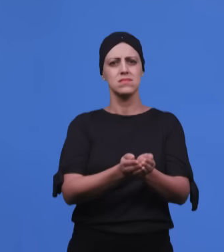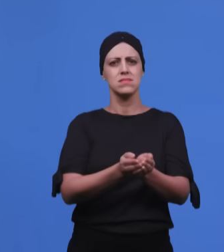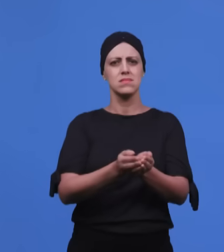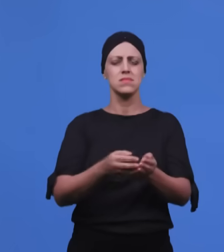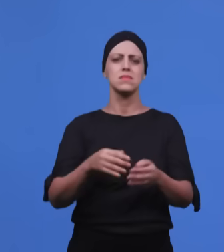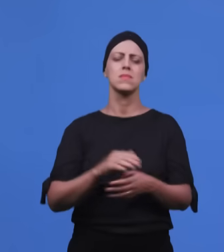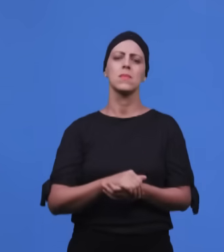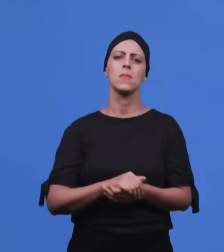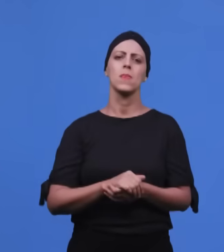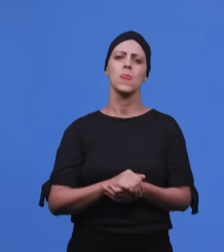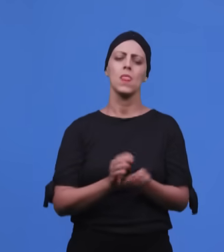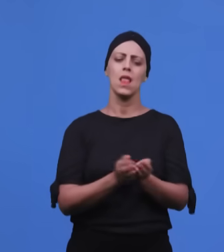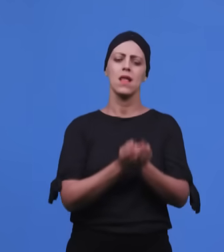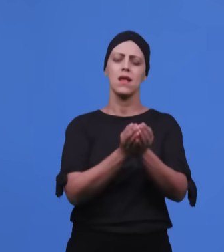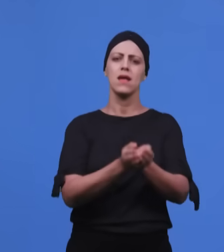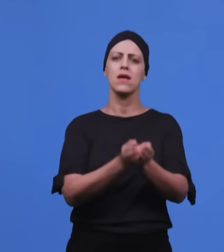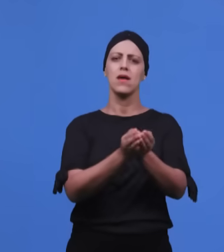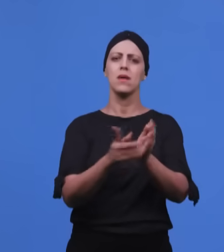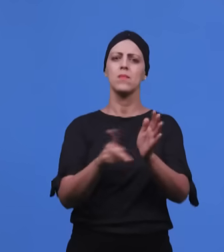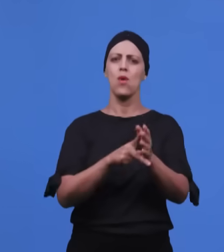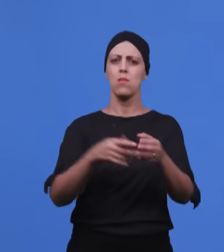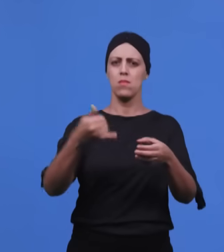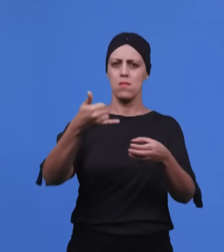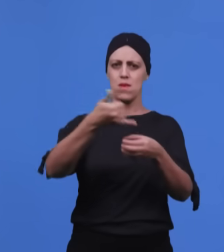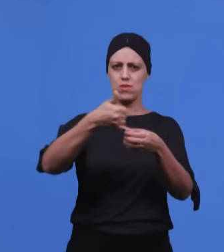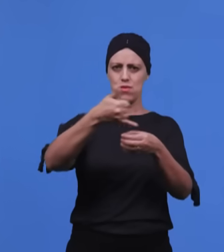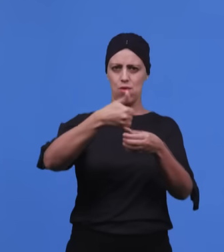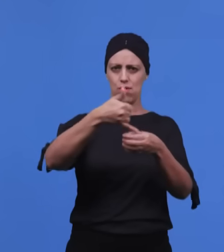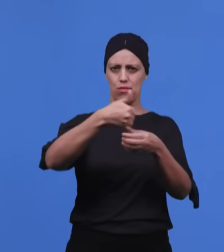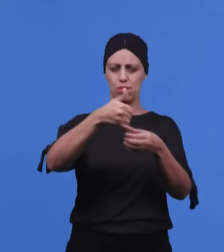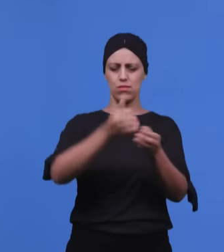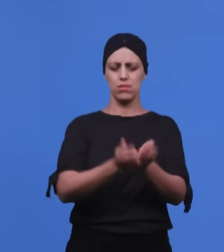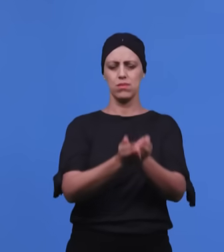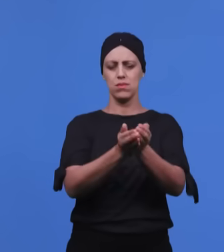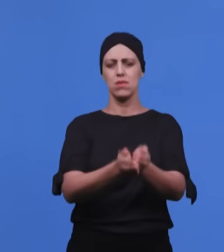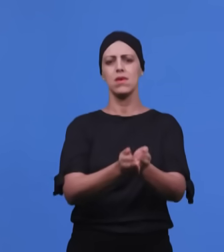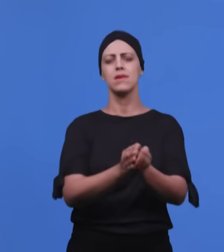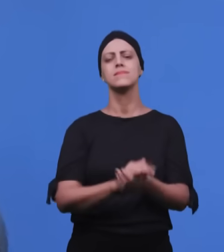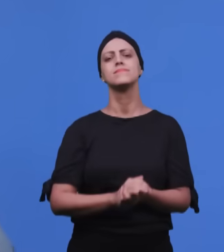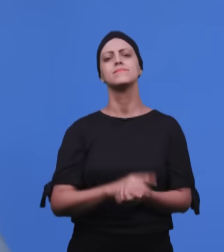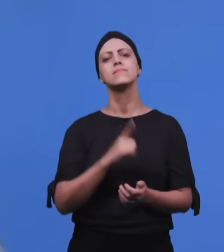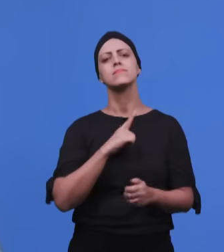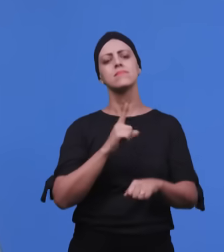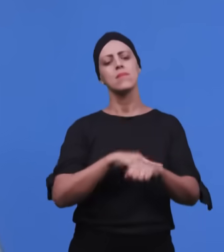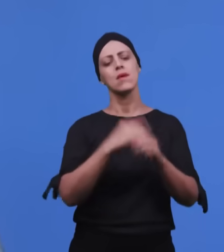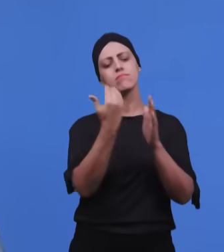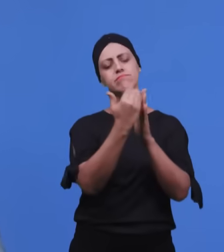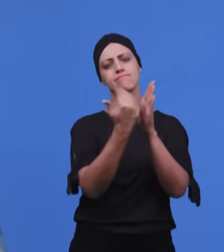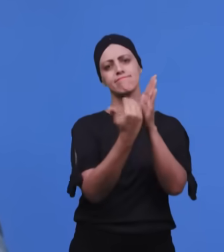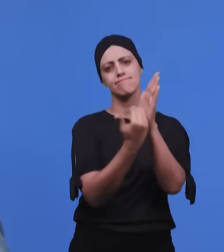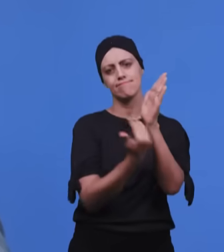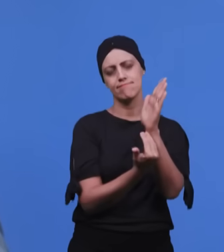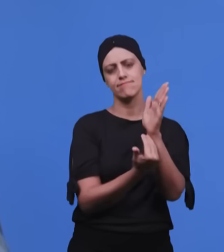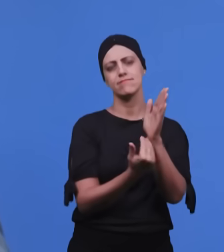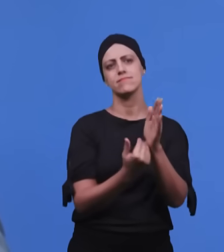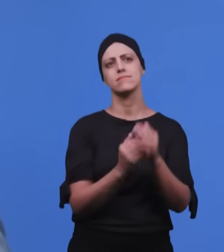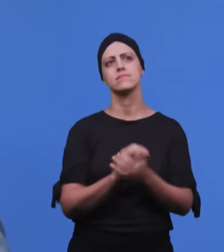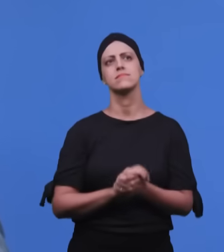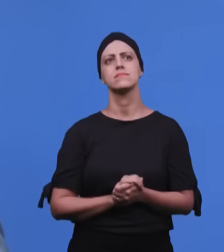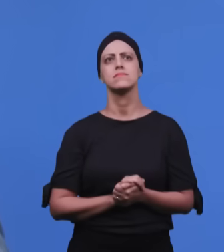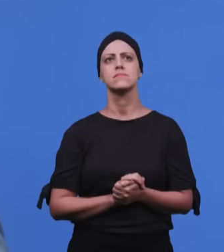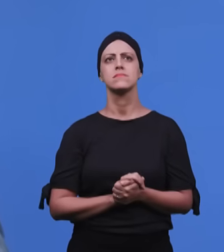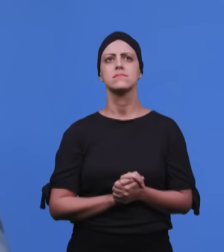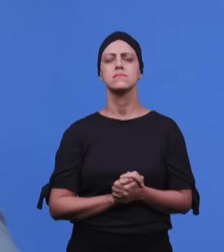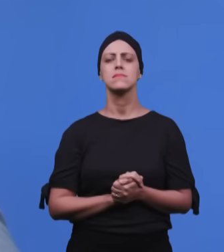petrolífica e ele trabalha trabalha por escala e nessa escola